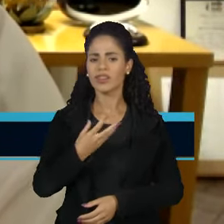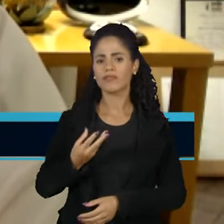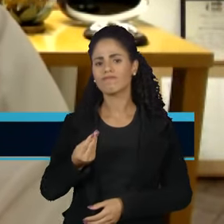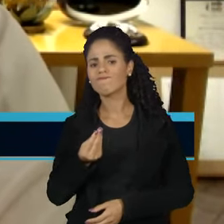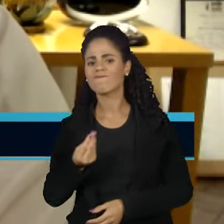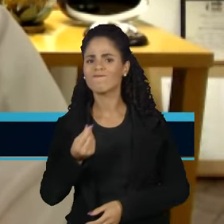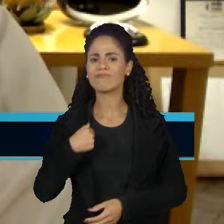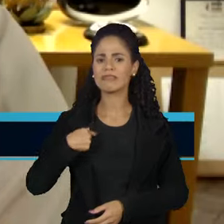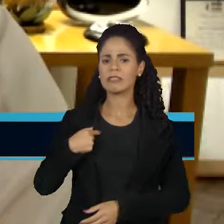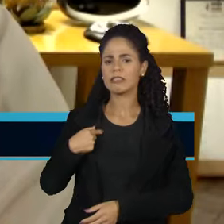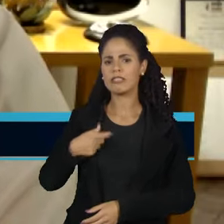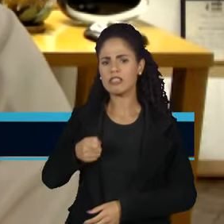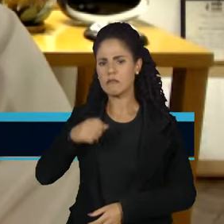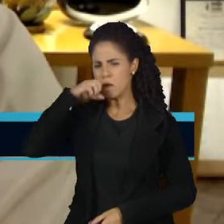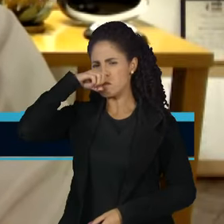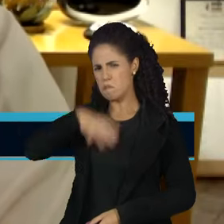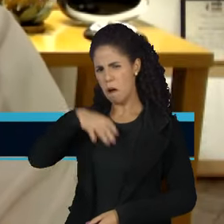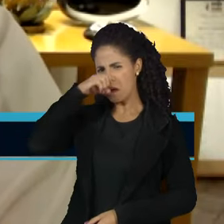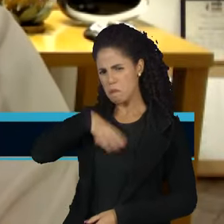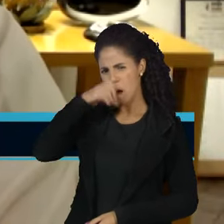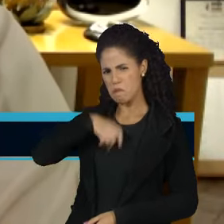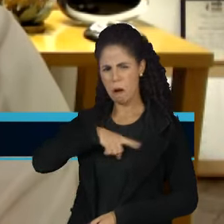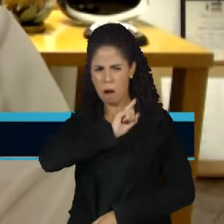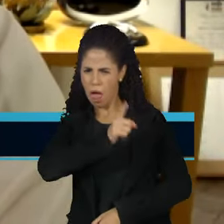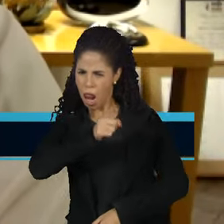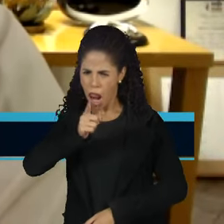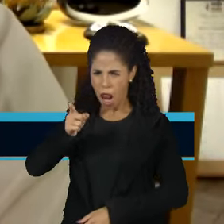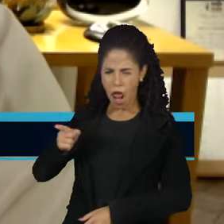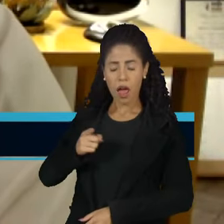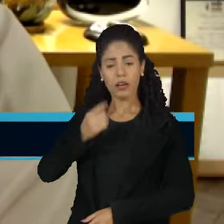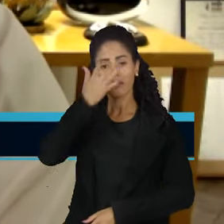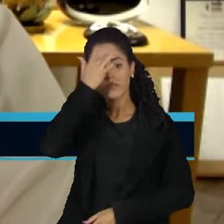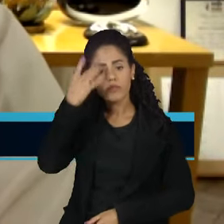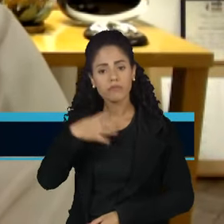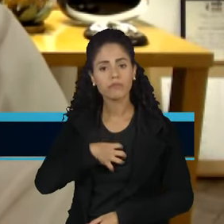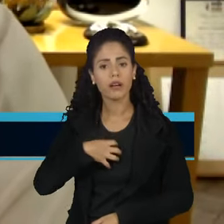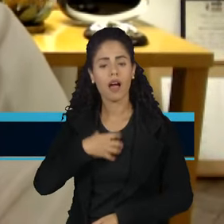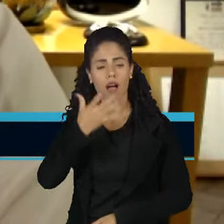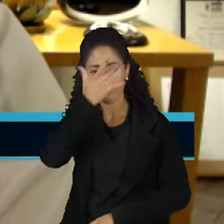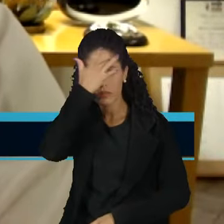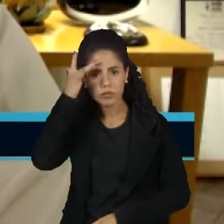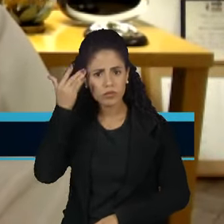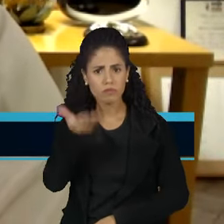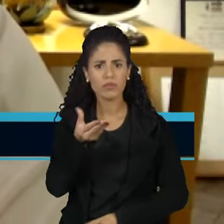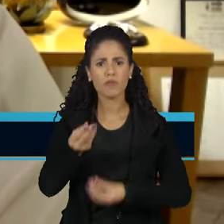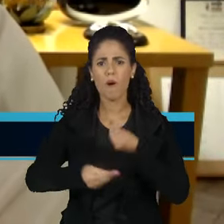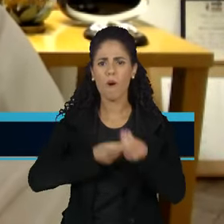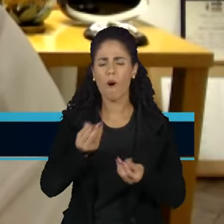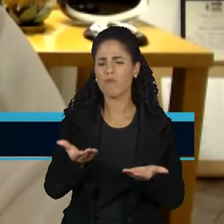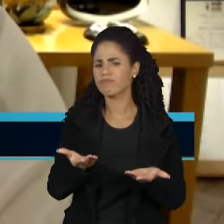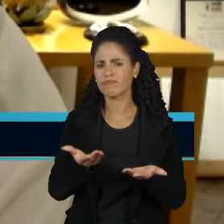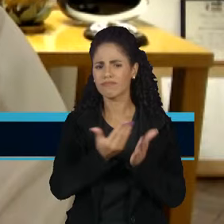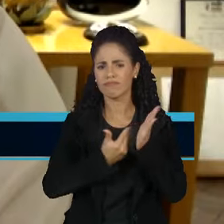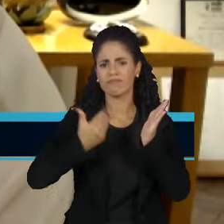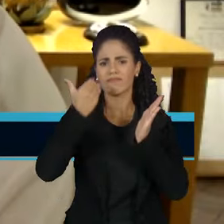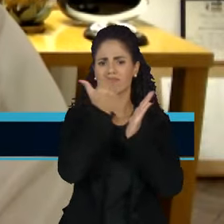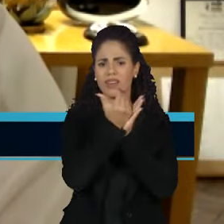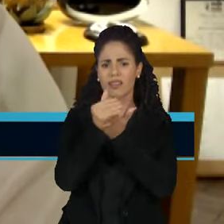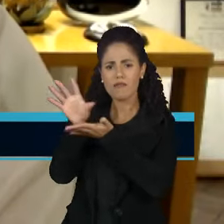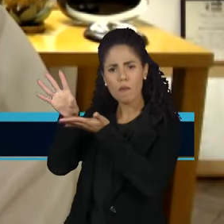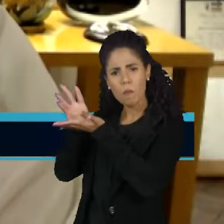forma agressiva, ofensiva de tratar os outros, de modo que há um mimetismo